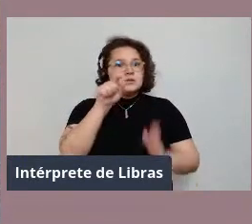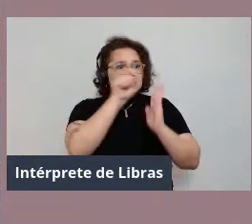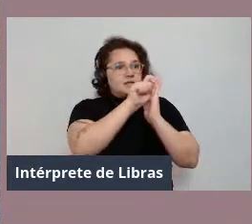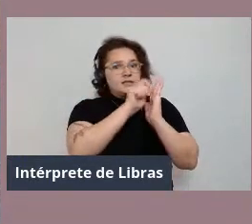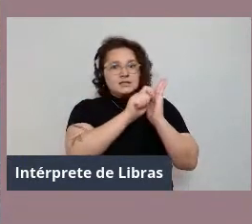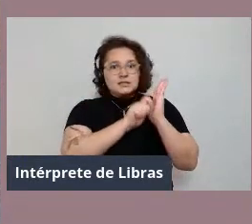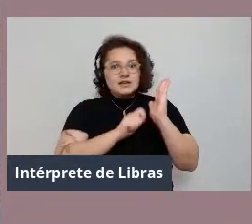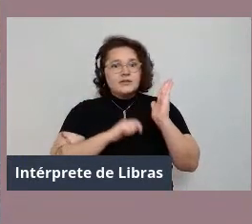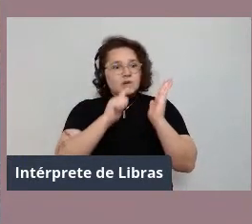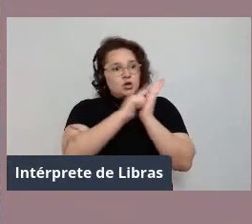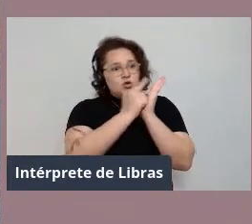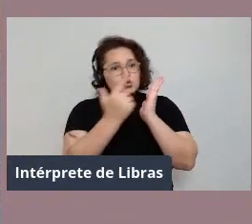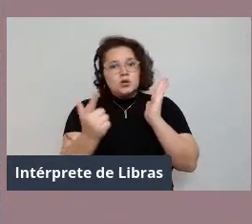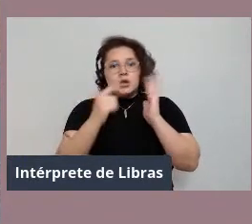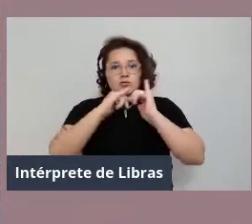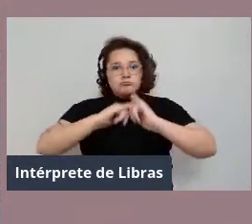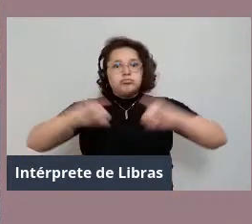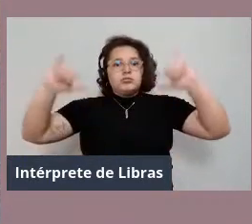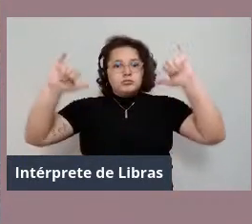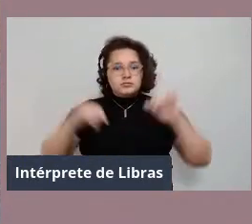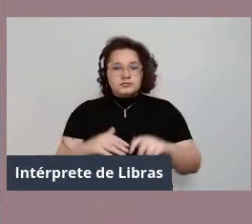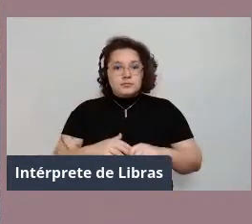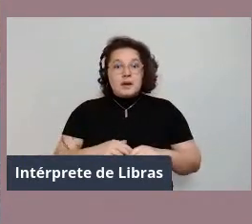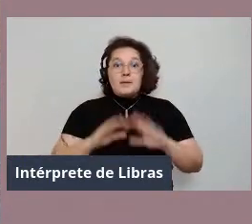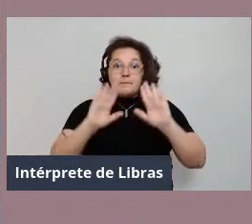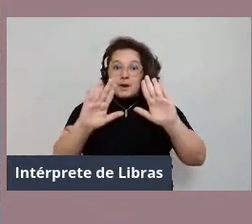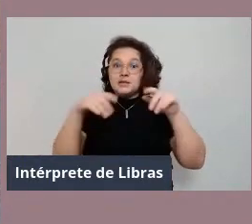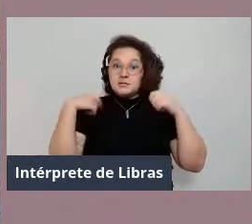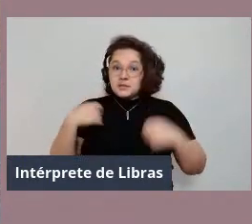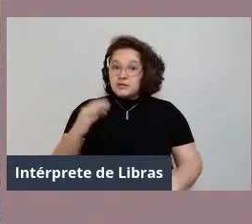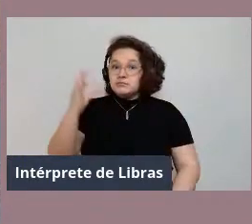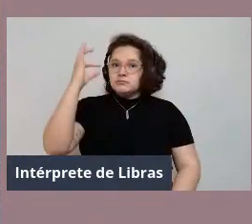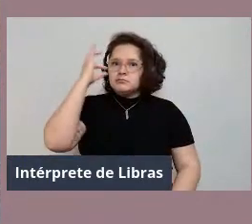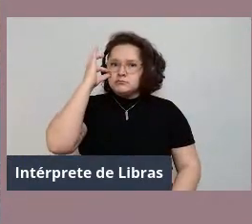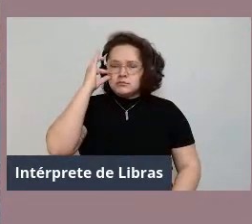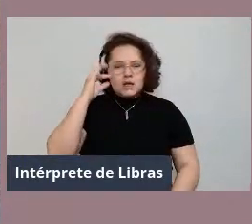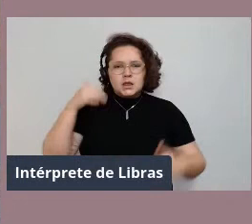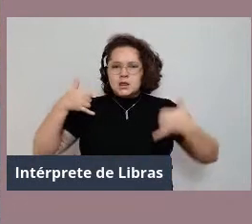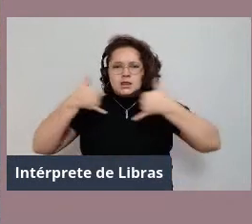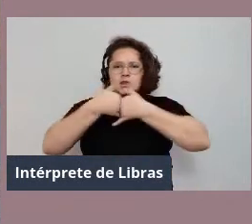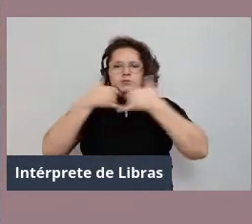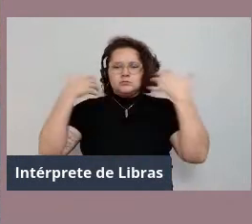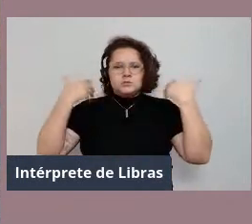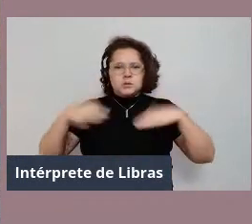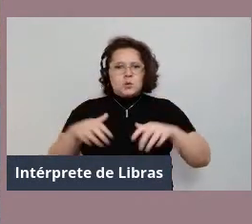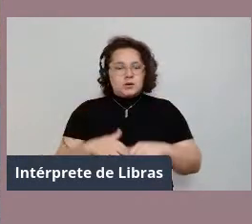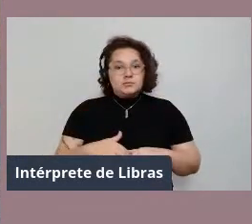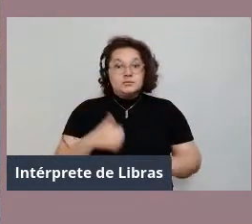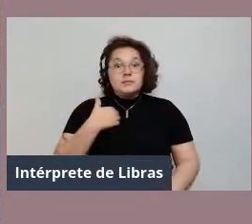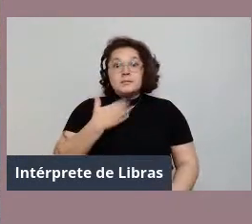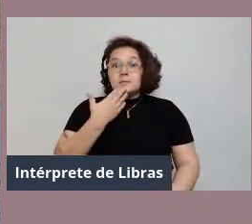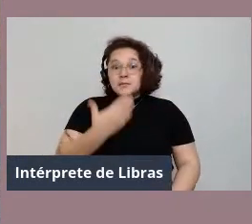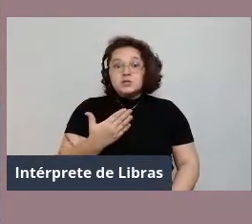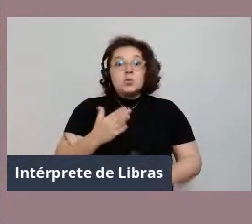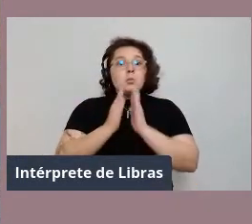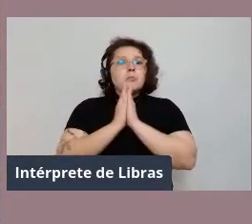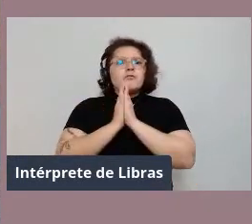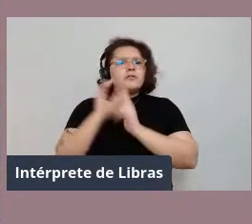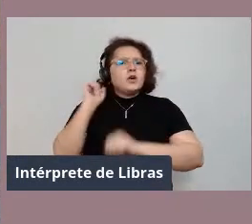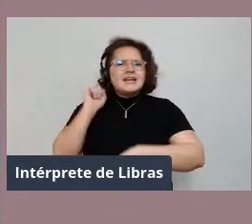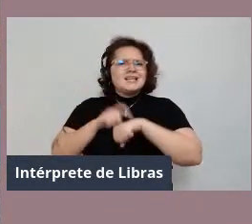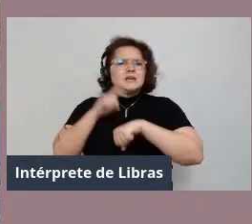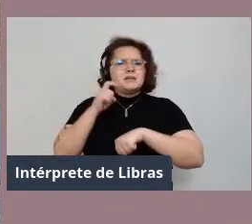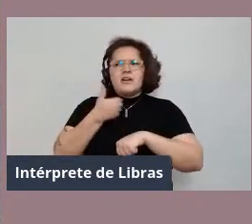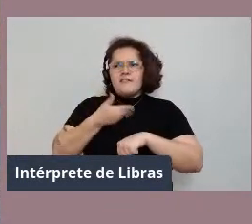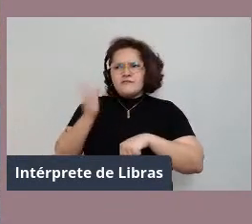e saíra no Jornal do Brasil, mas tinha de ser em pessoa, nada de telefone. Então me pedia que eu fosse imediatamente encontrá-la